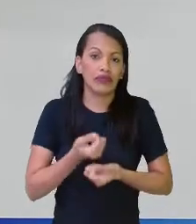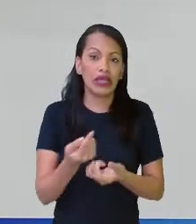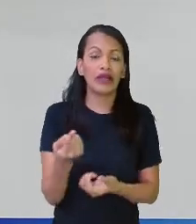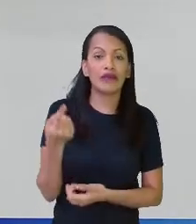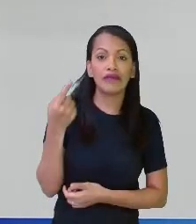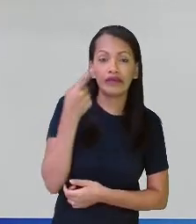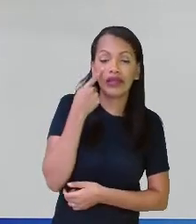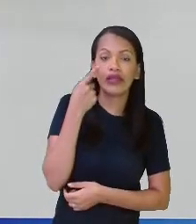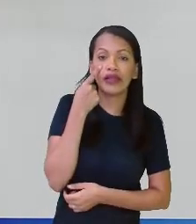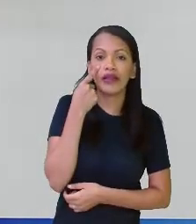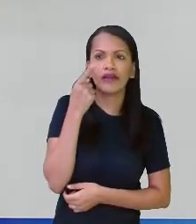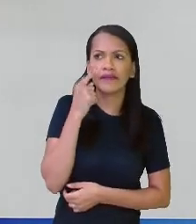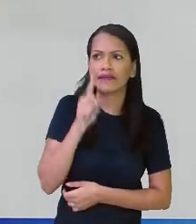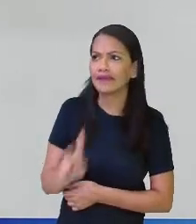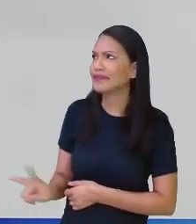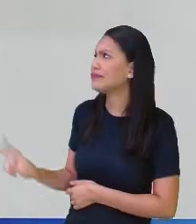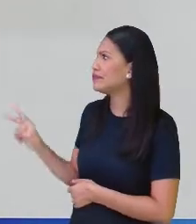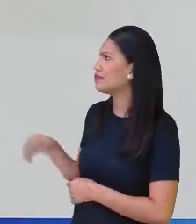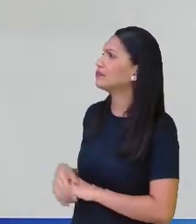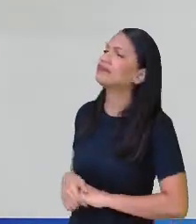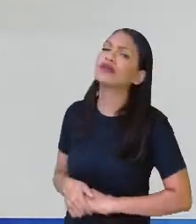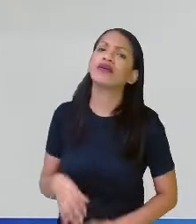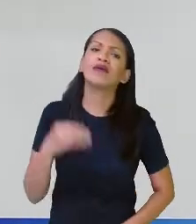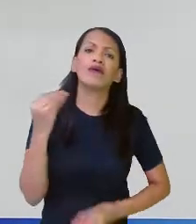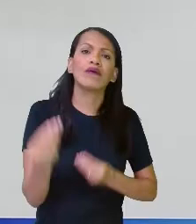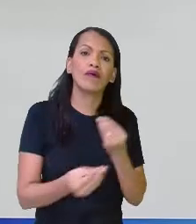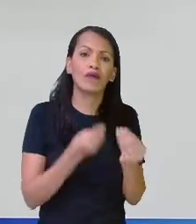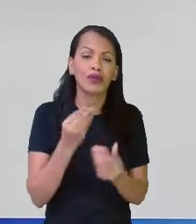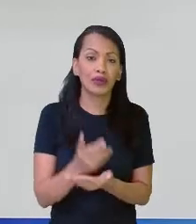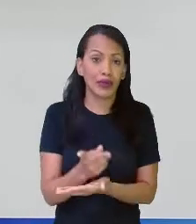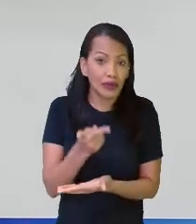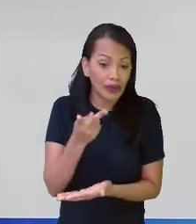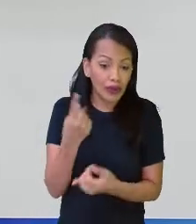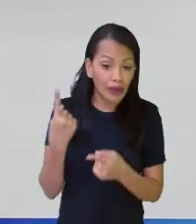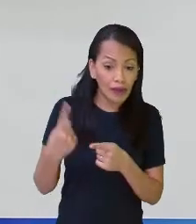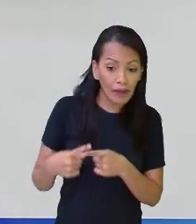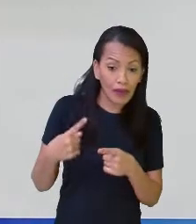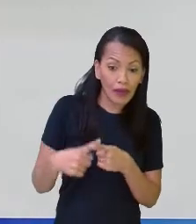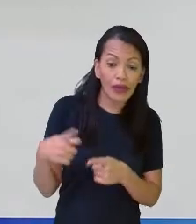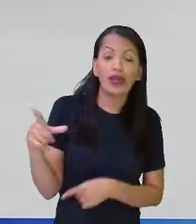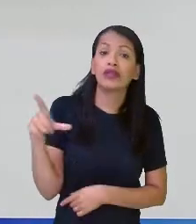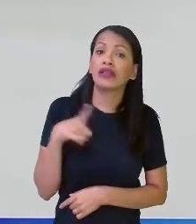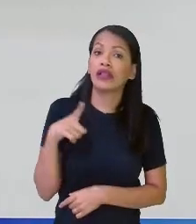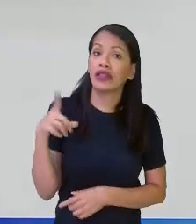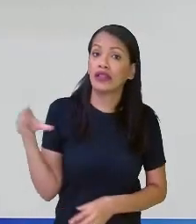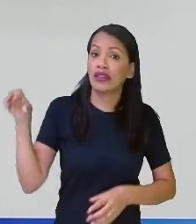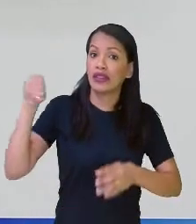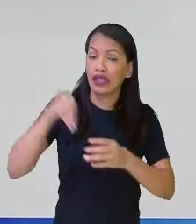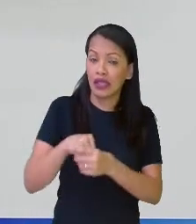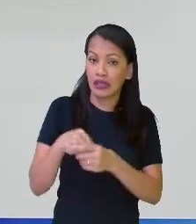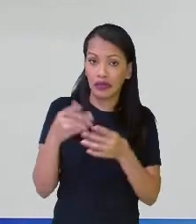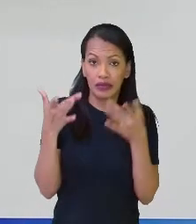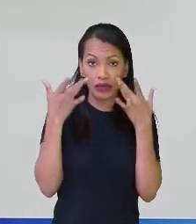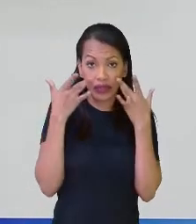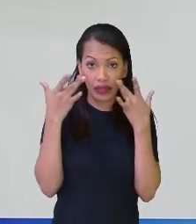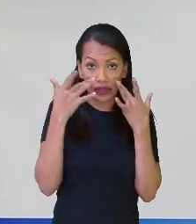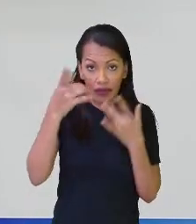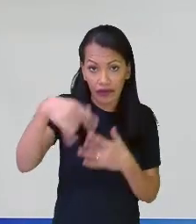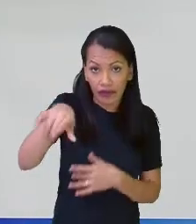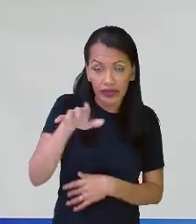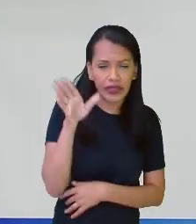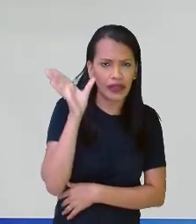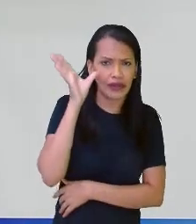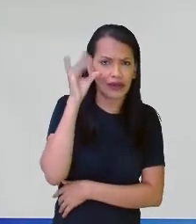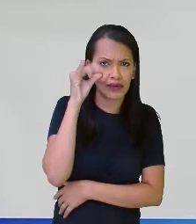ver um pouquinho sobre o teatro, como é que ele funciona, o que é que tem dentro do teatro, para você ir matando a